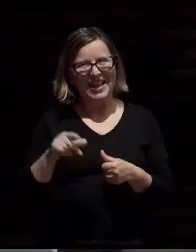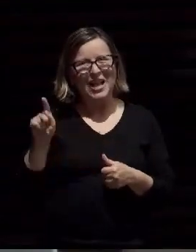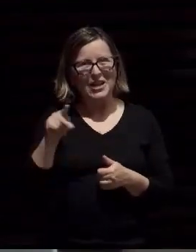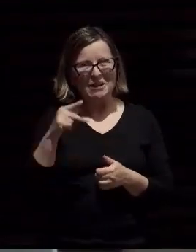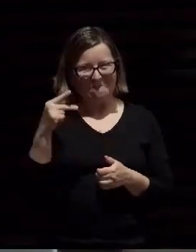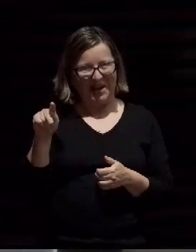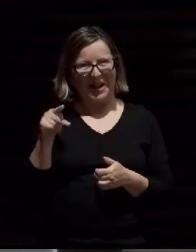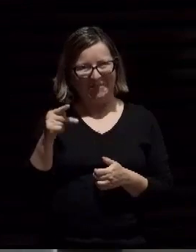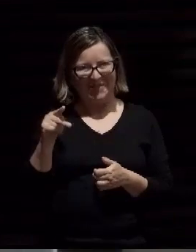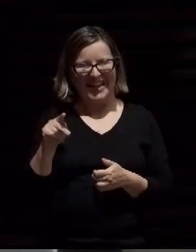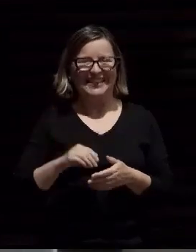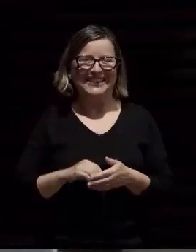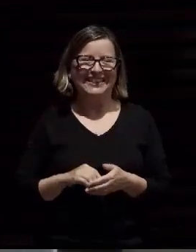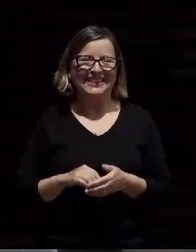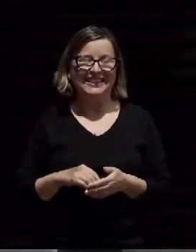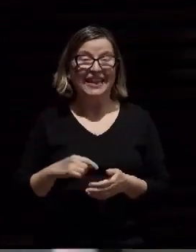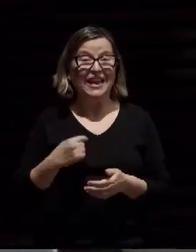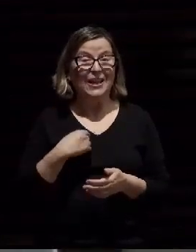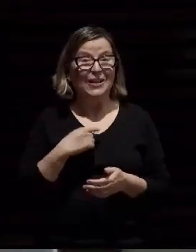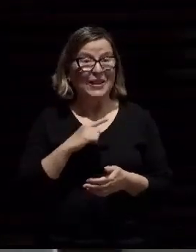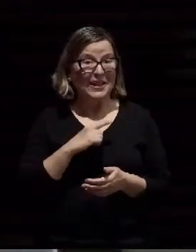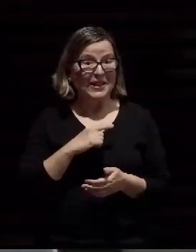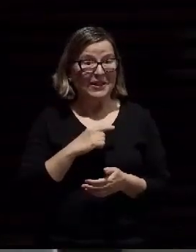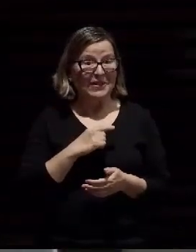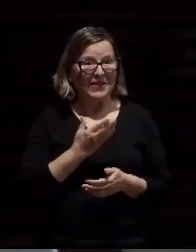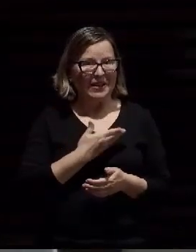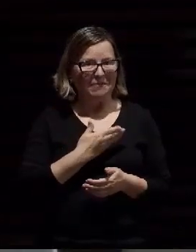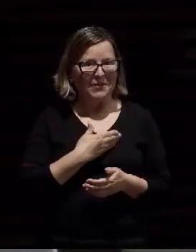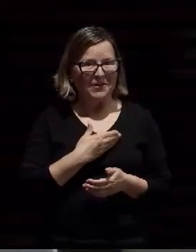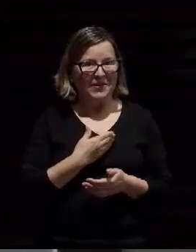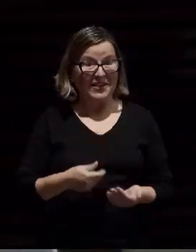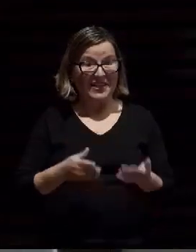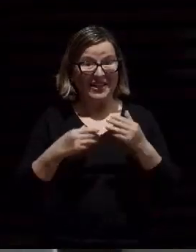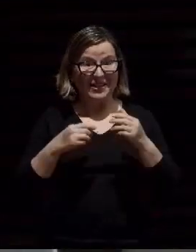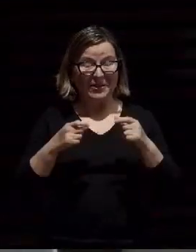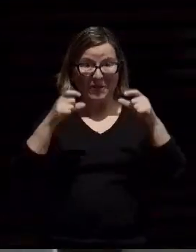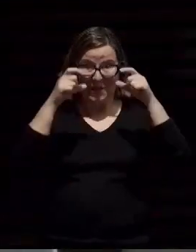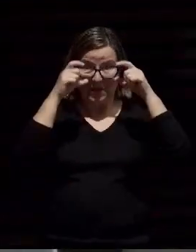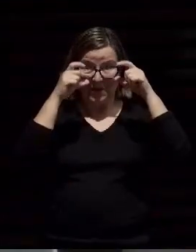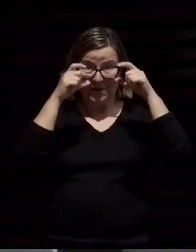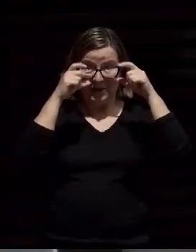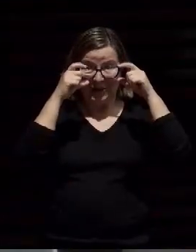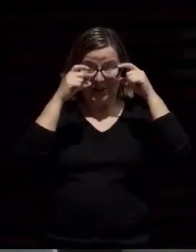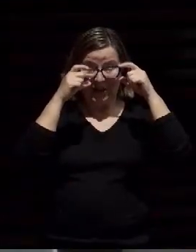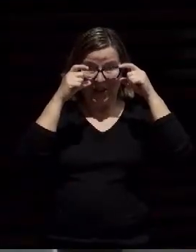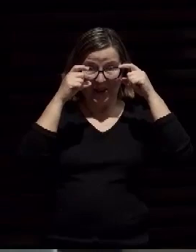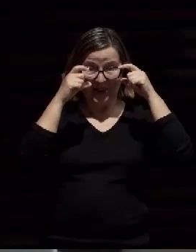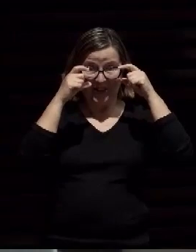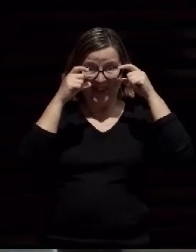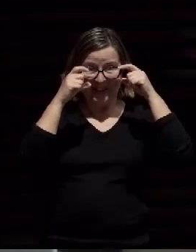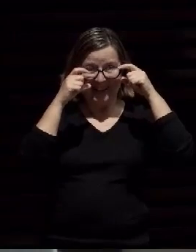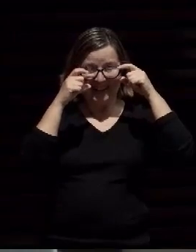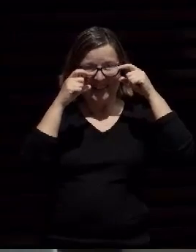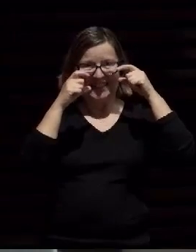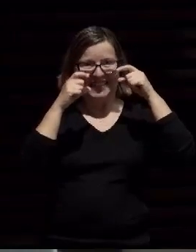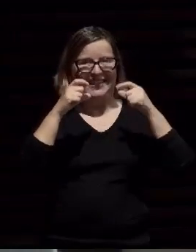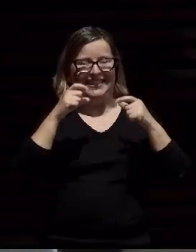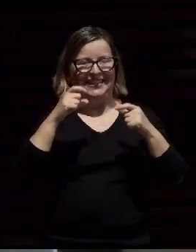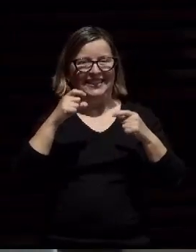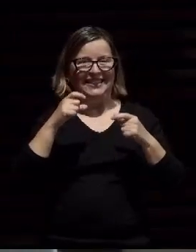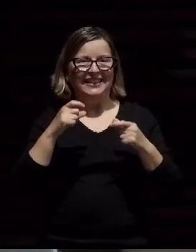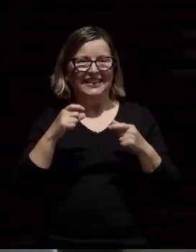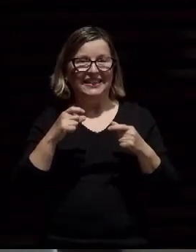um amigo que ganhou dos filhos uns óculos que corrigem a disfunção